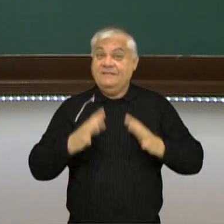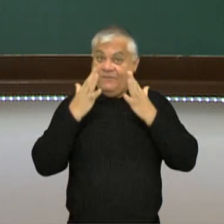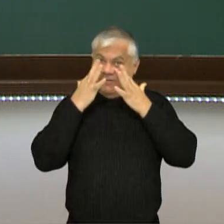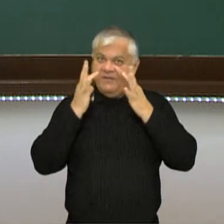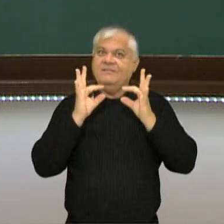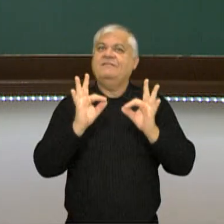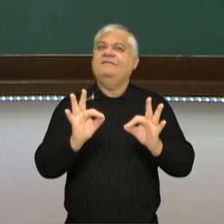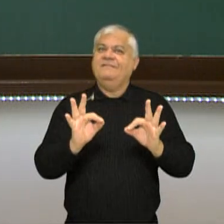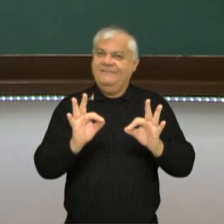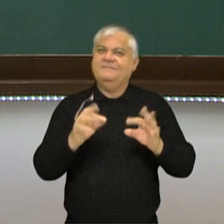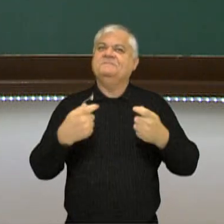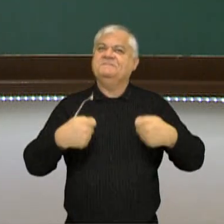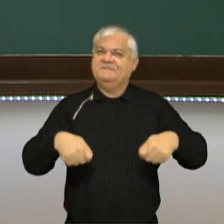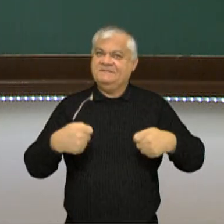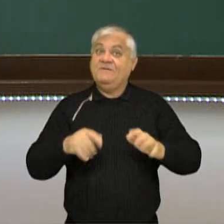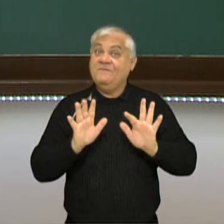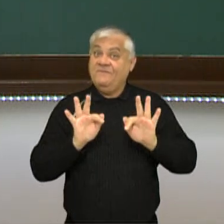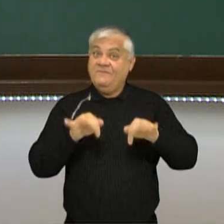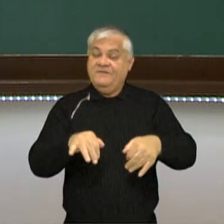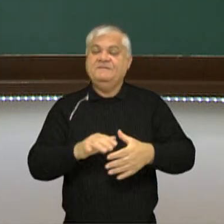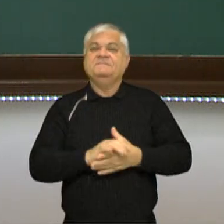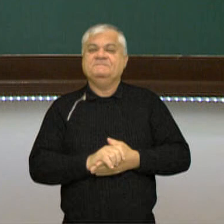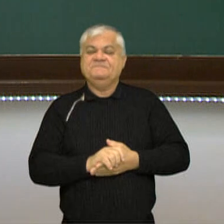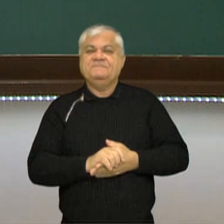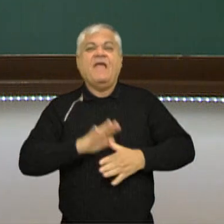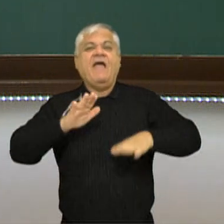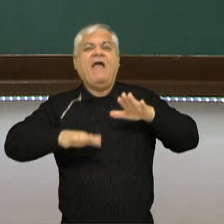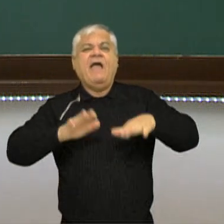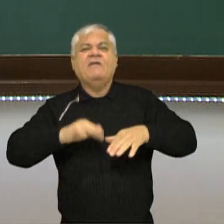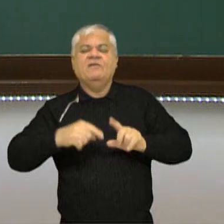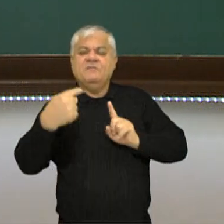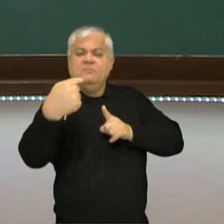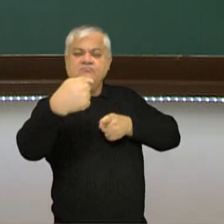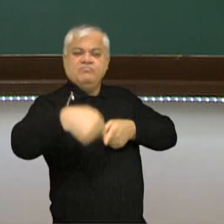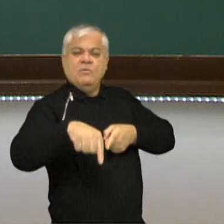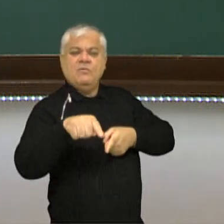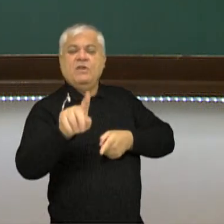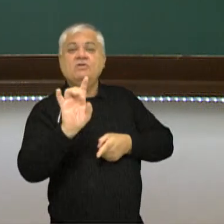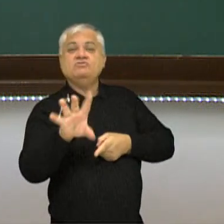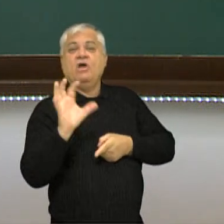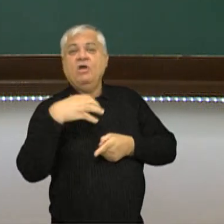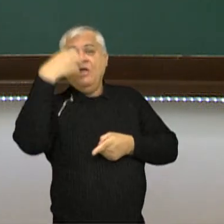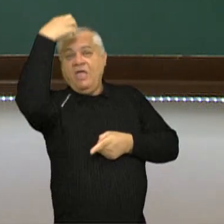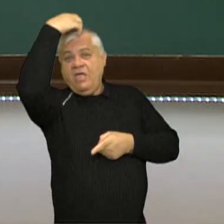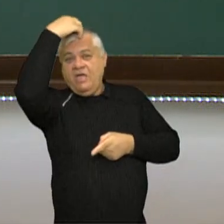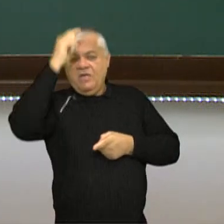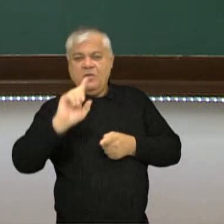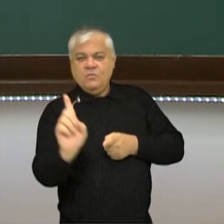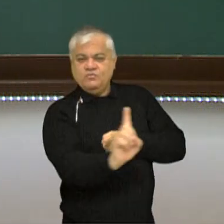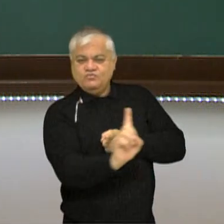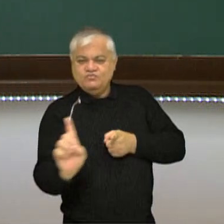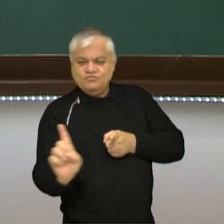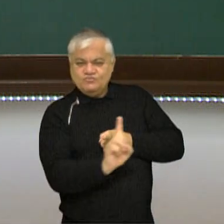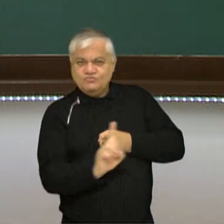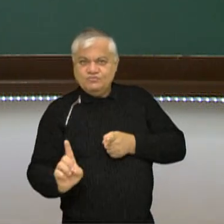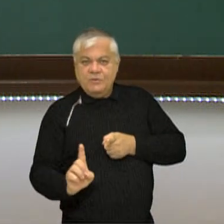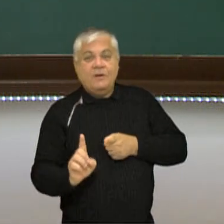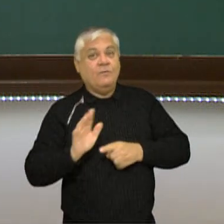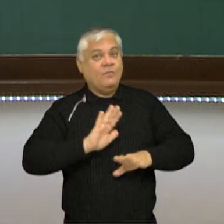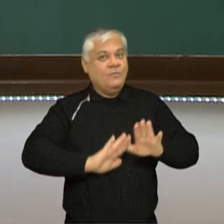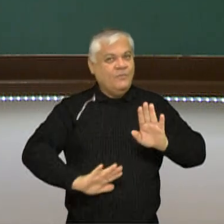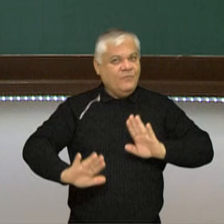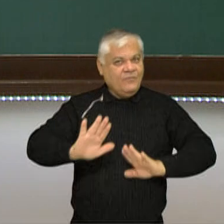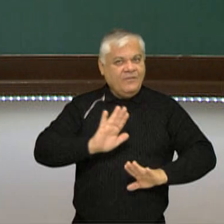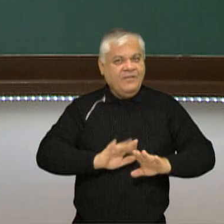nos finais. Mesmo que o teu adversário tenha só o rei e fique fugindo, cuidado para não cair